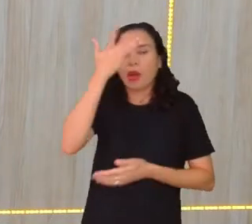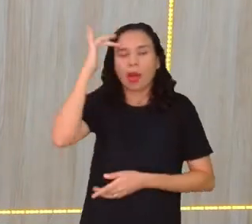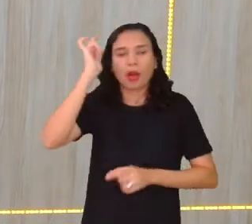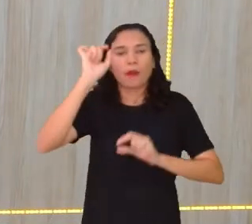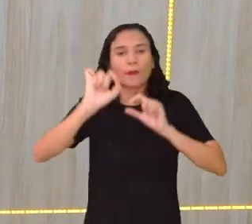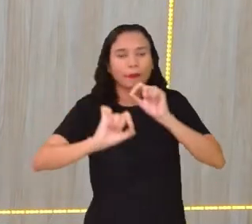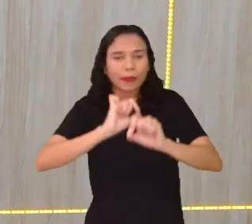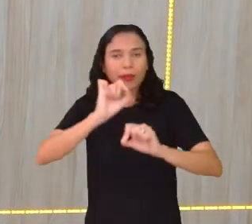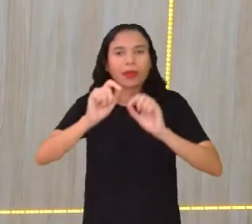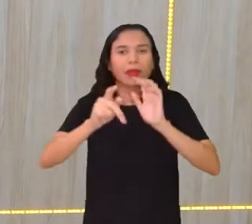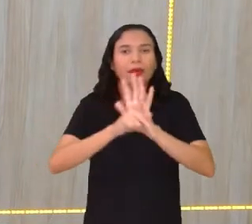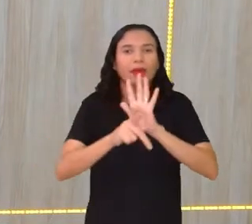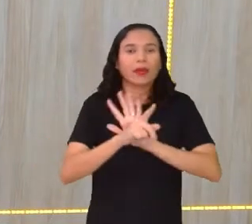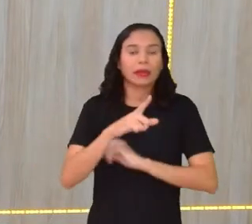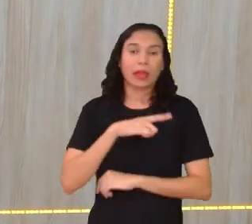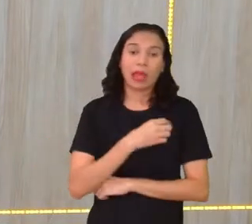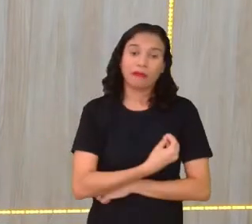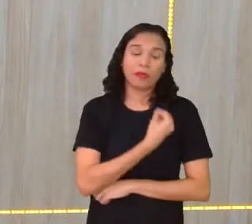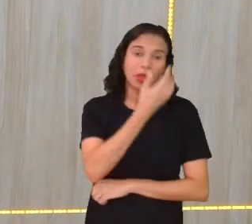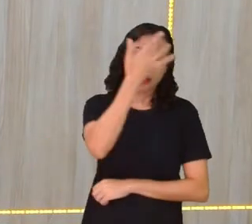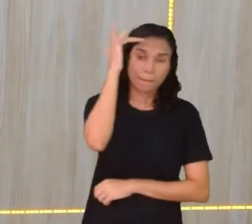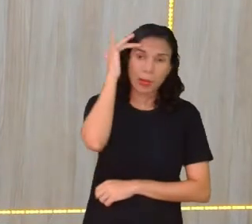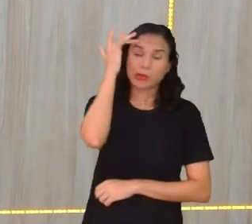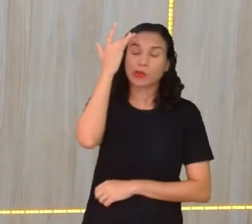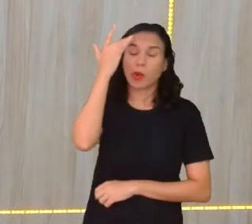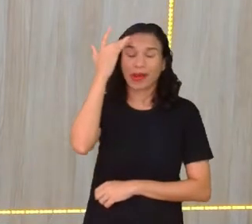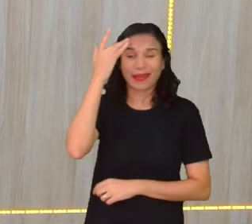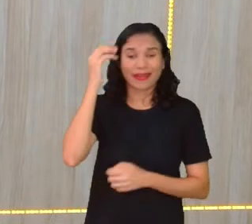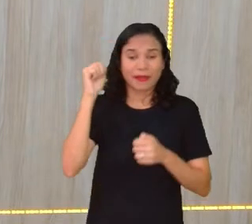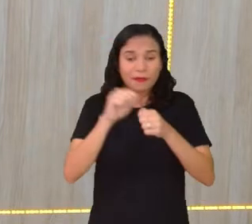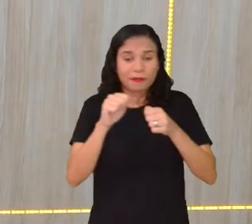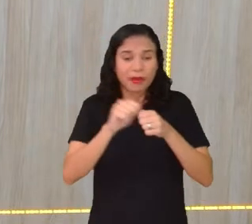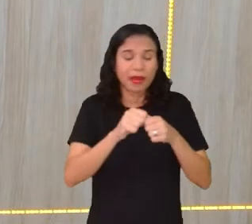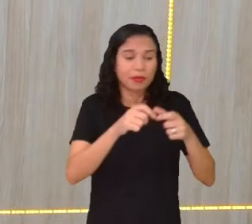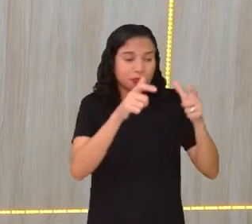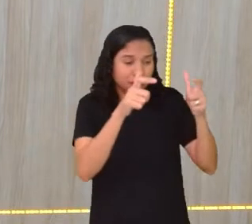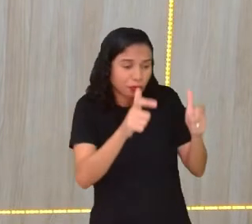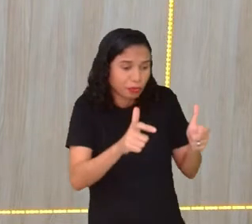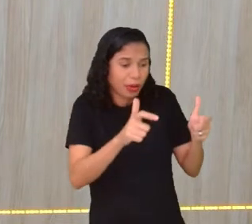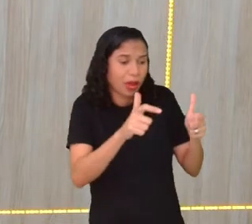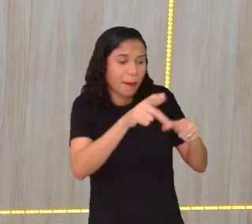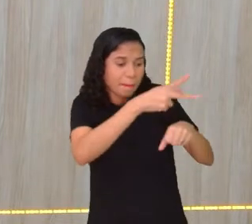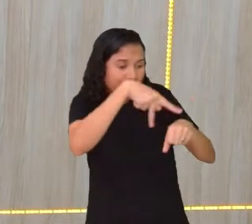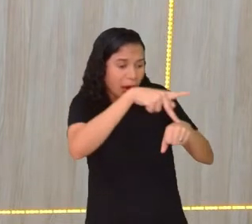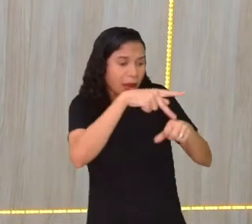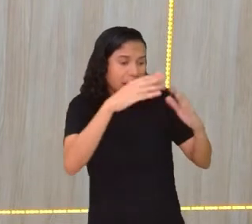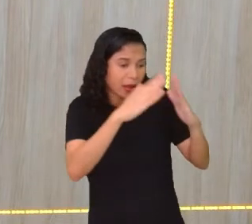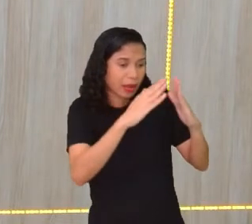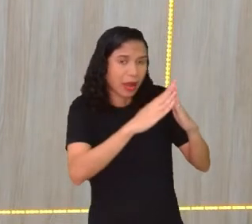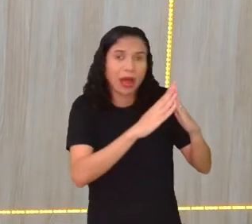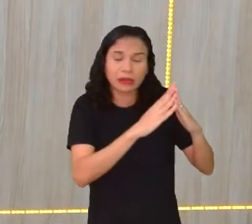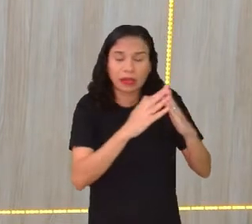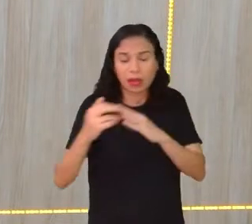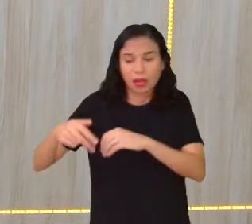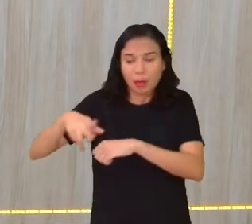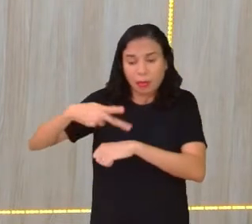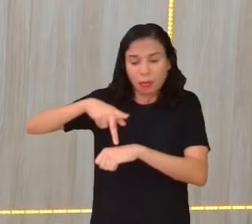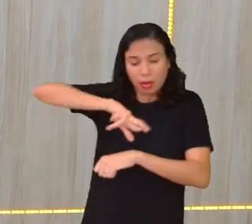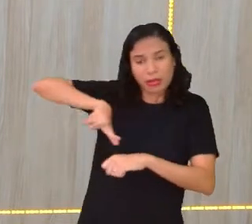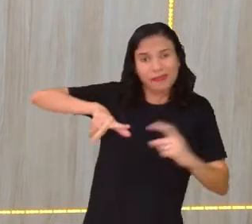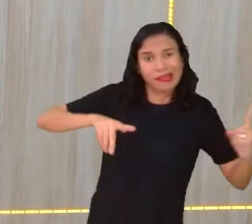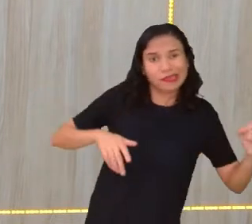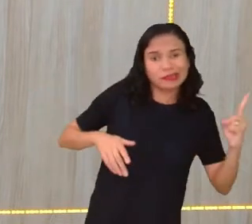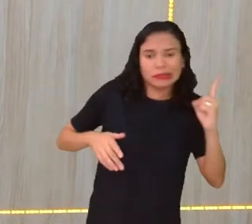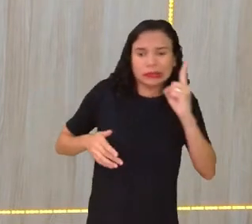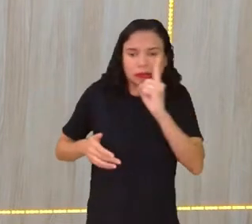é levado, as pessoas são levadas a migrarem dos seus territórios para outro, porque, veja, ninguém em sã consciência